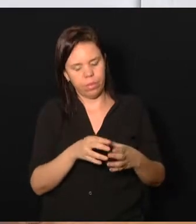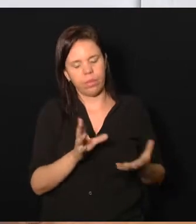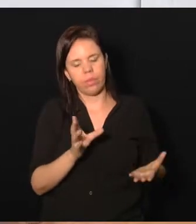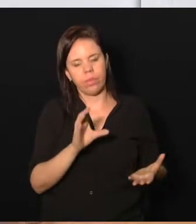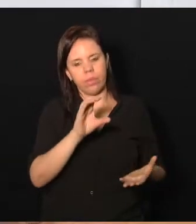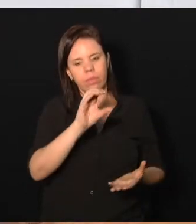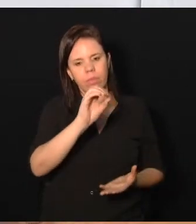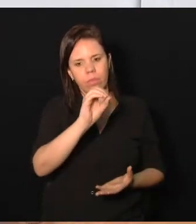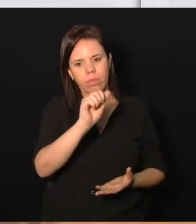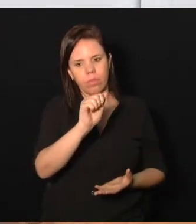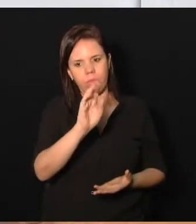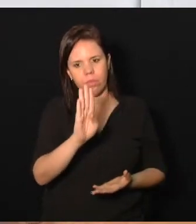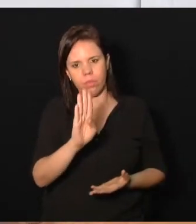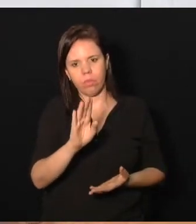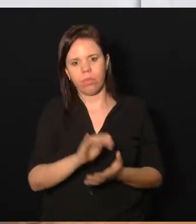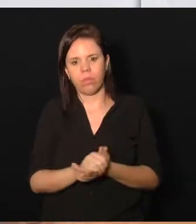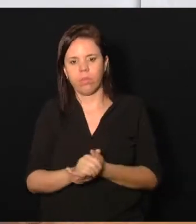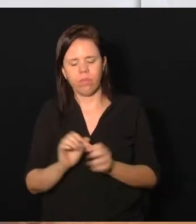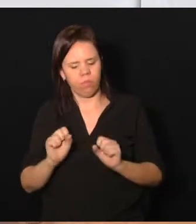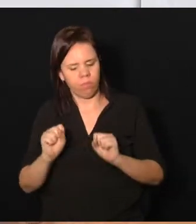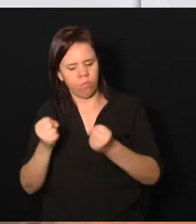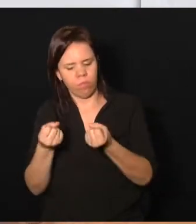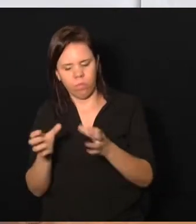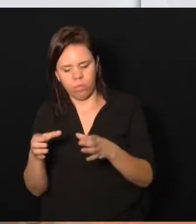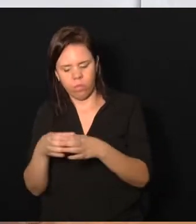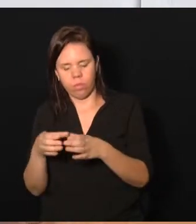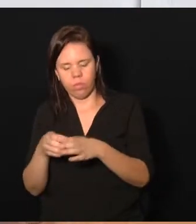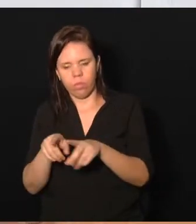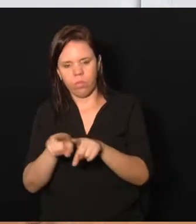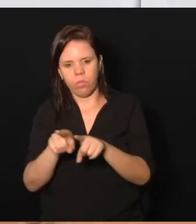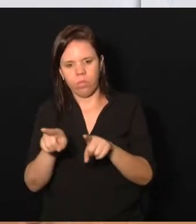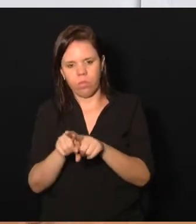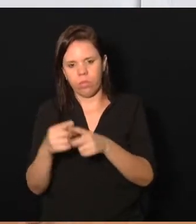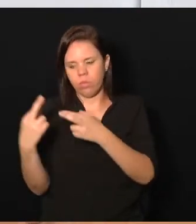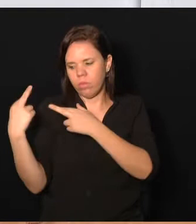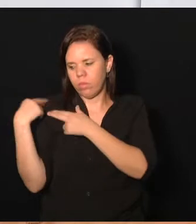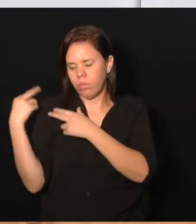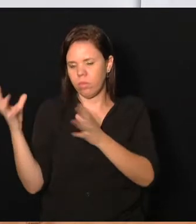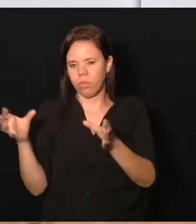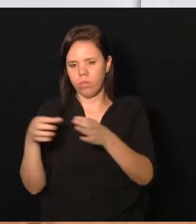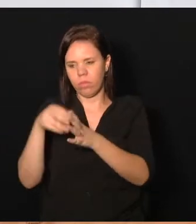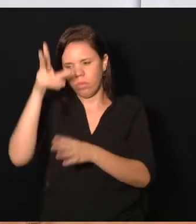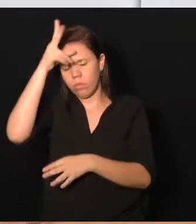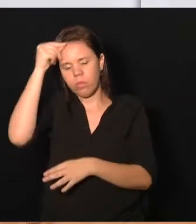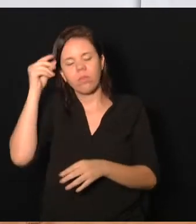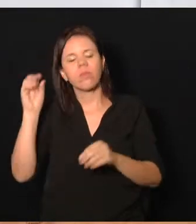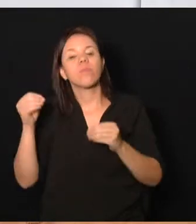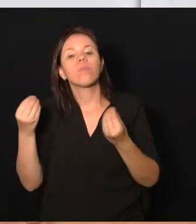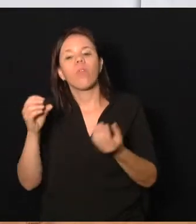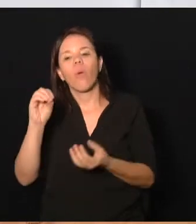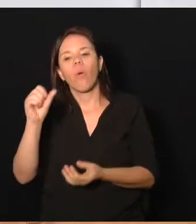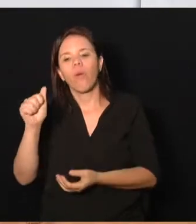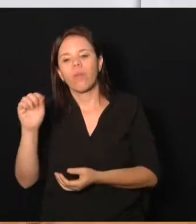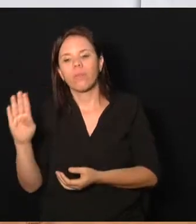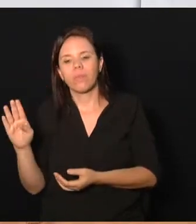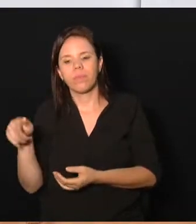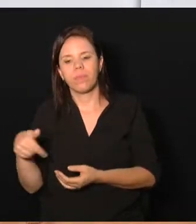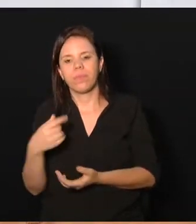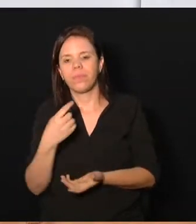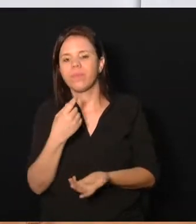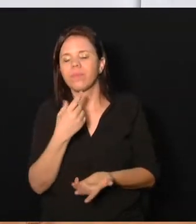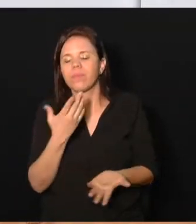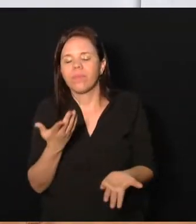de Defesa dos Direitos do Idoso e também conselheiro municipal pela Ordem dos Advogados, quais são os motivos de